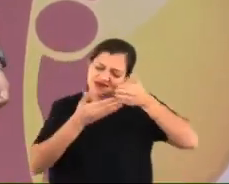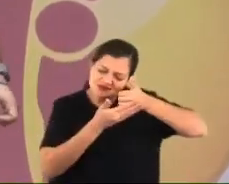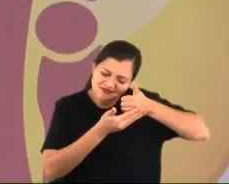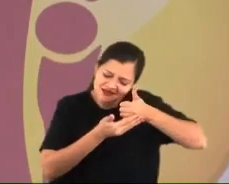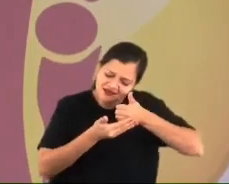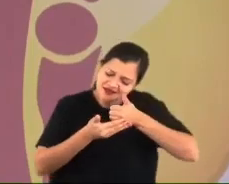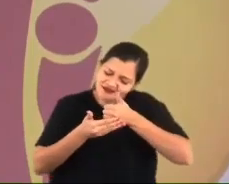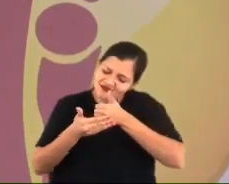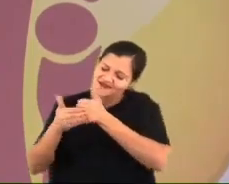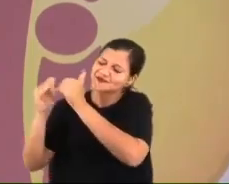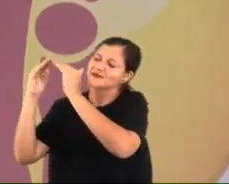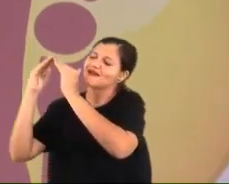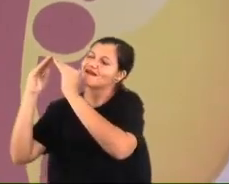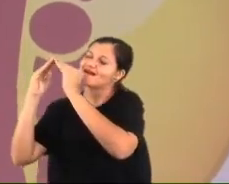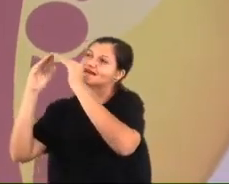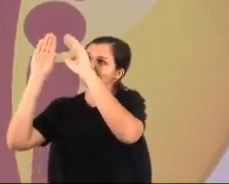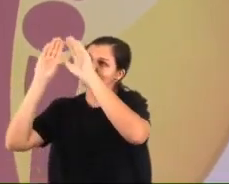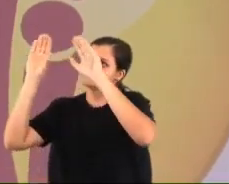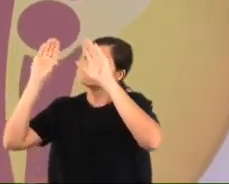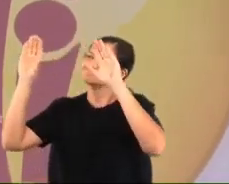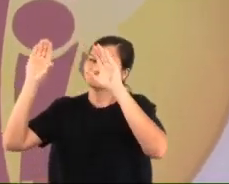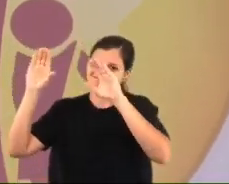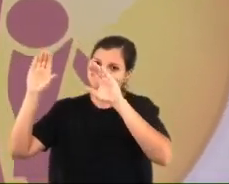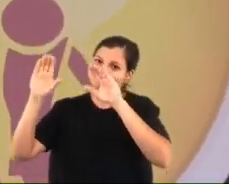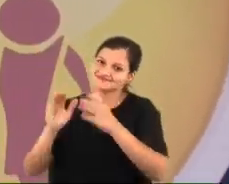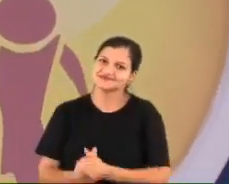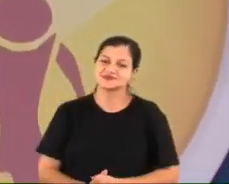mais bonitas que a gente canta aqui. Vamos lá, banda!